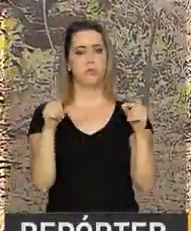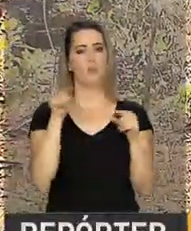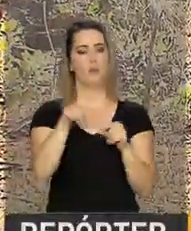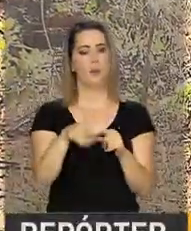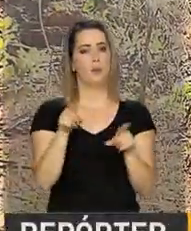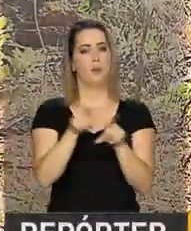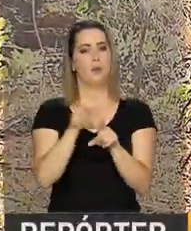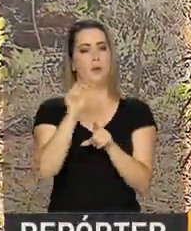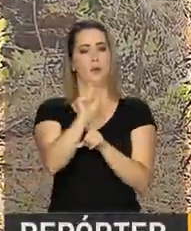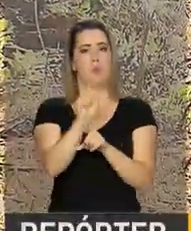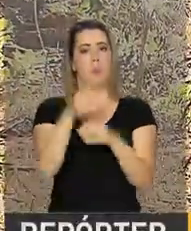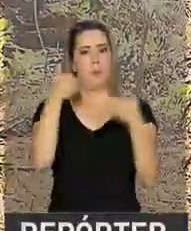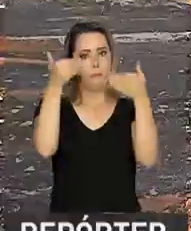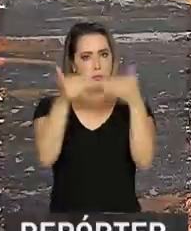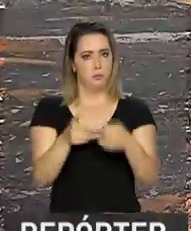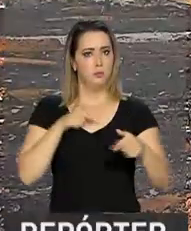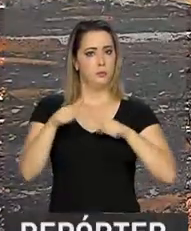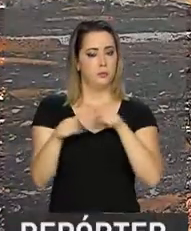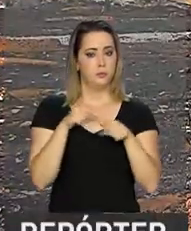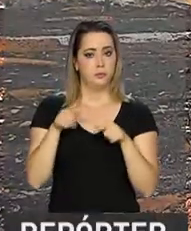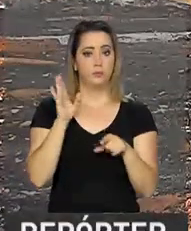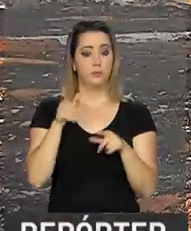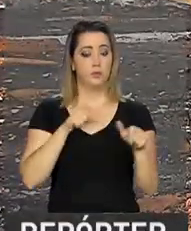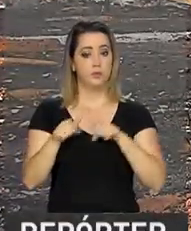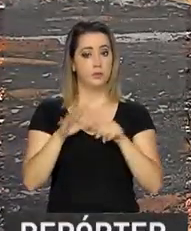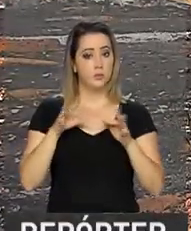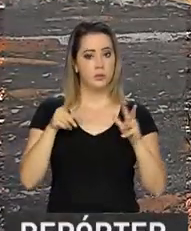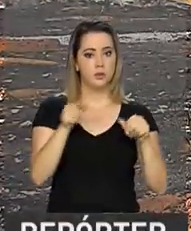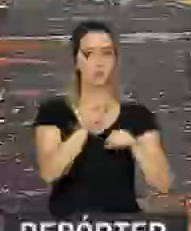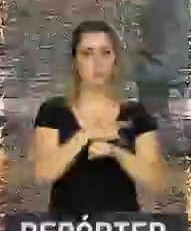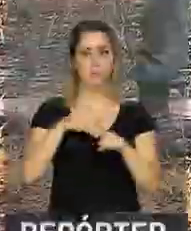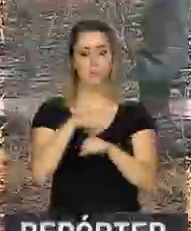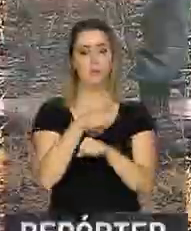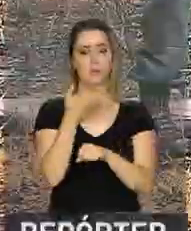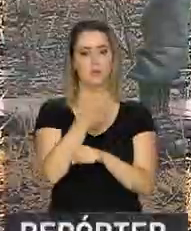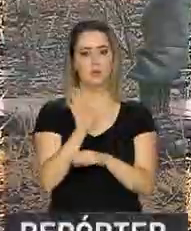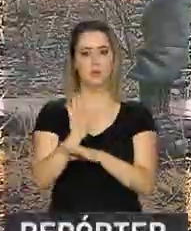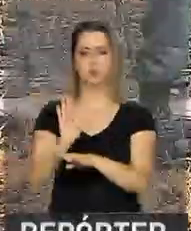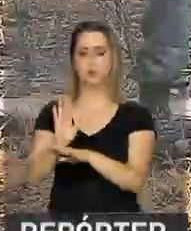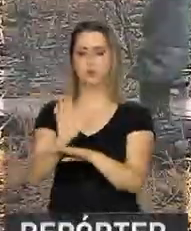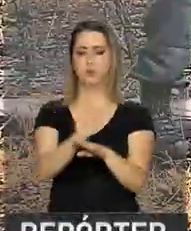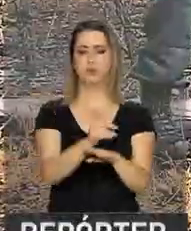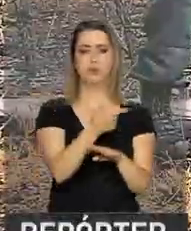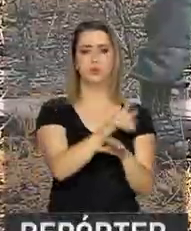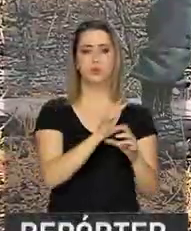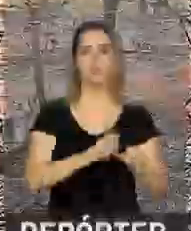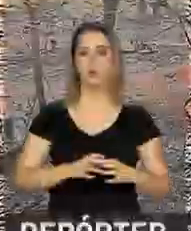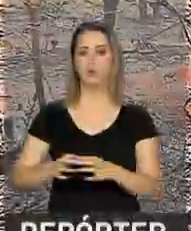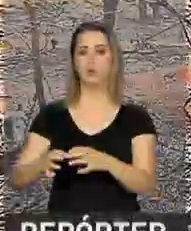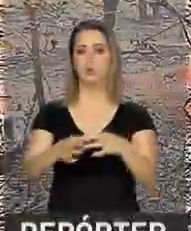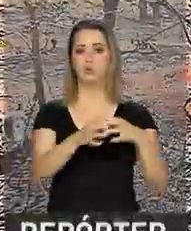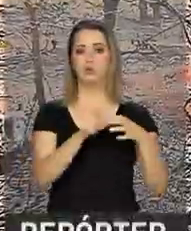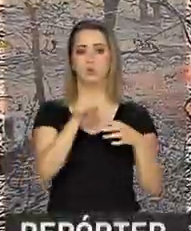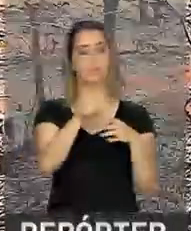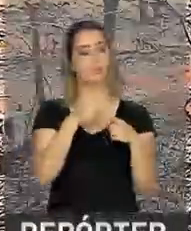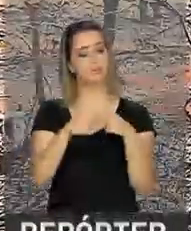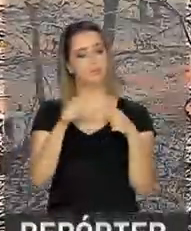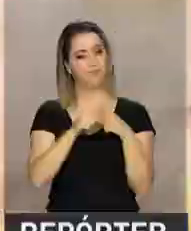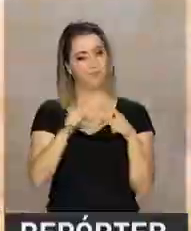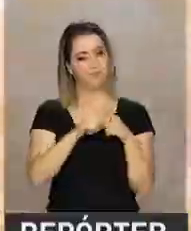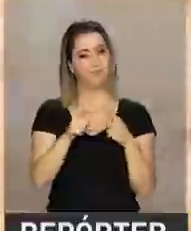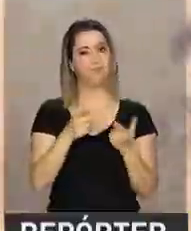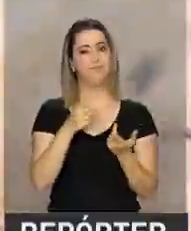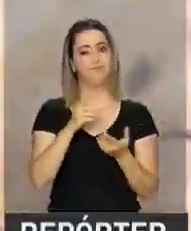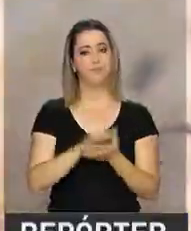brigada de pronto emprego e atua em todo o país em apoio a outros grupos nas situações críticas